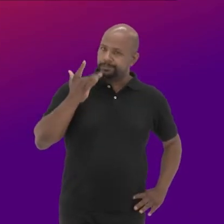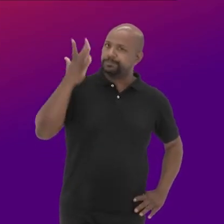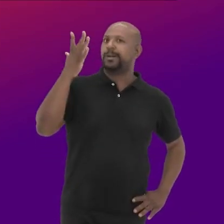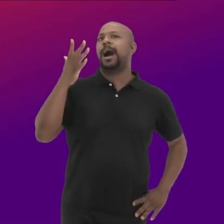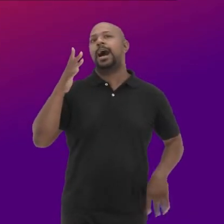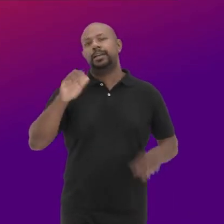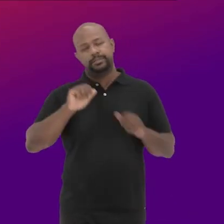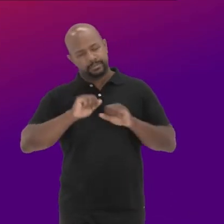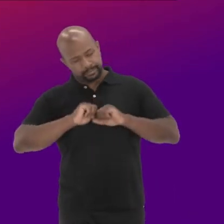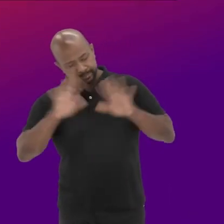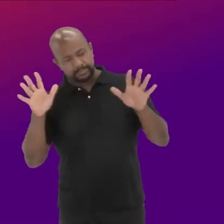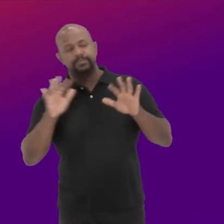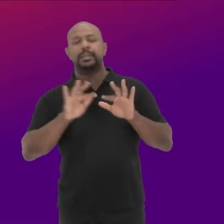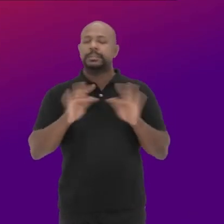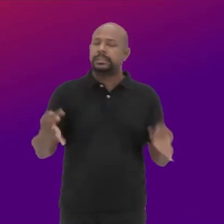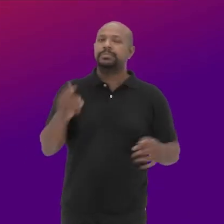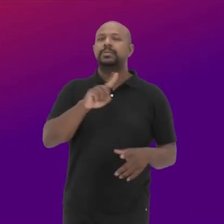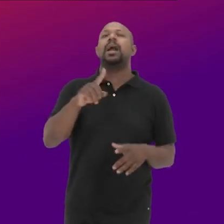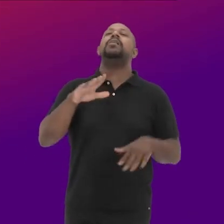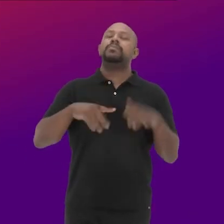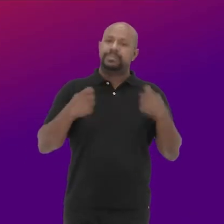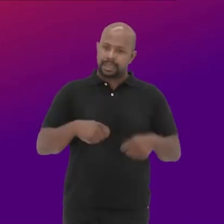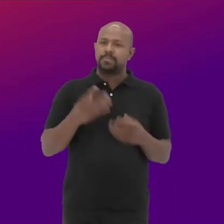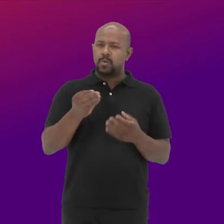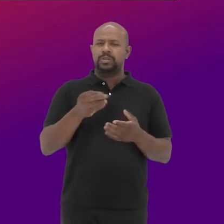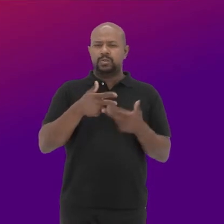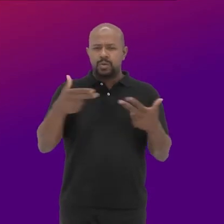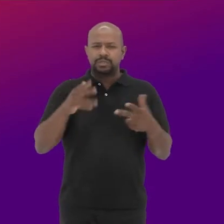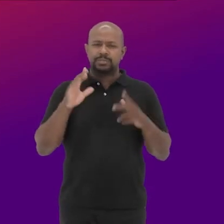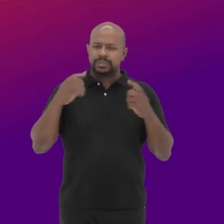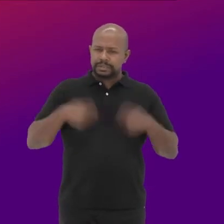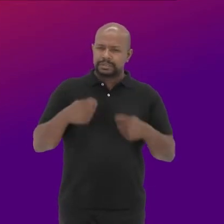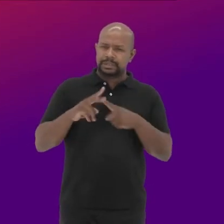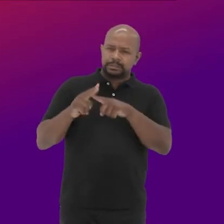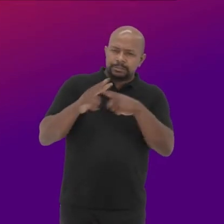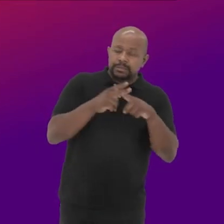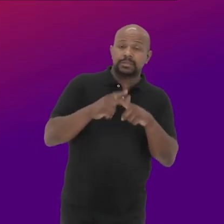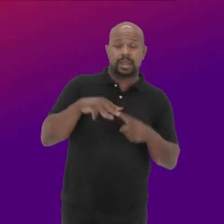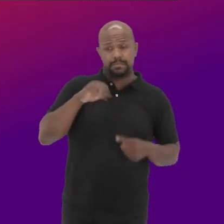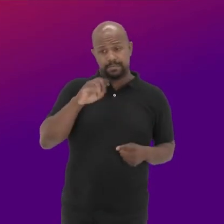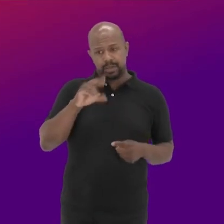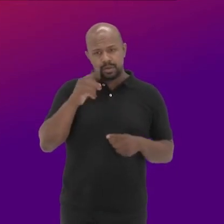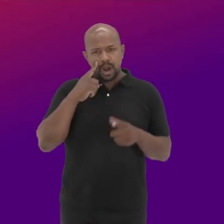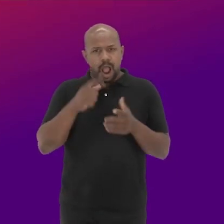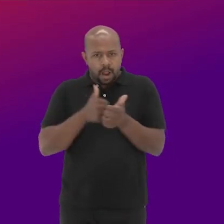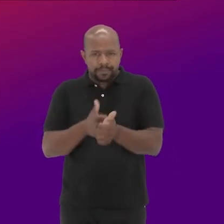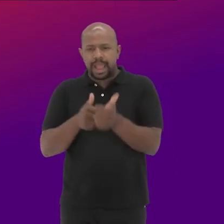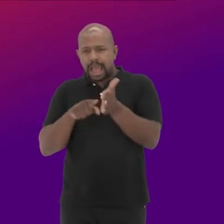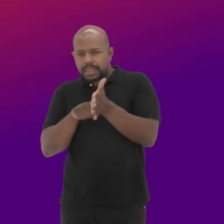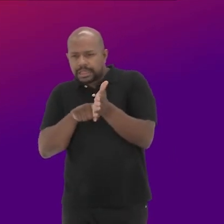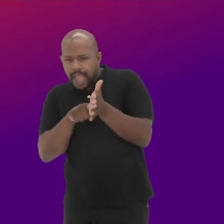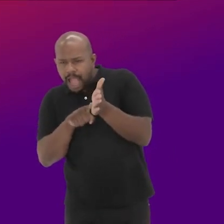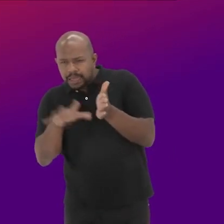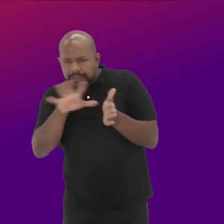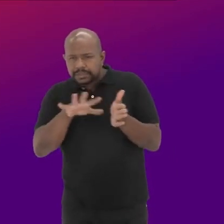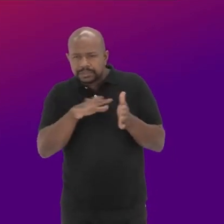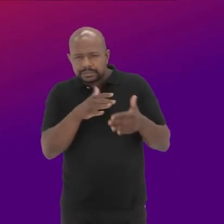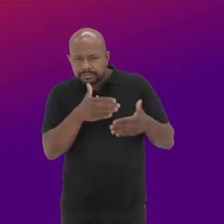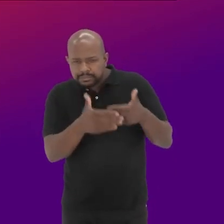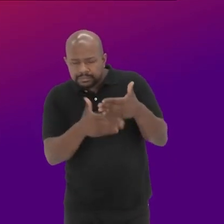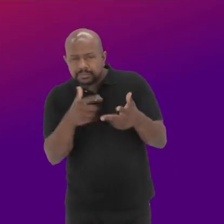e tão claro, e existem muitos gaps que precisamos preencher. Então a micro acompanha tanto na questão da análise da